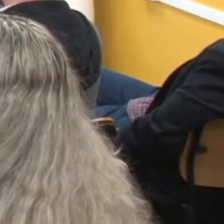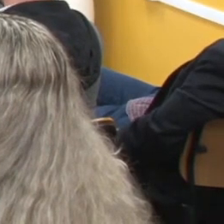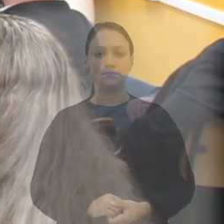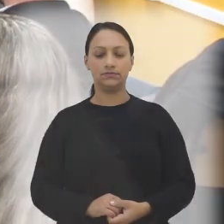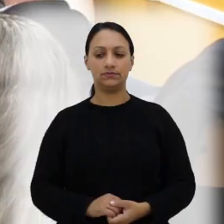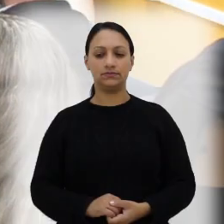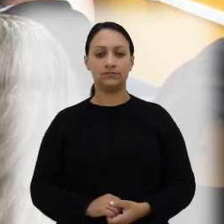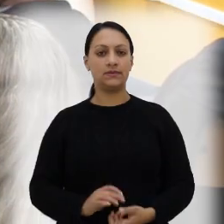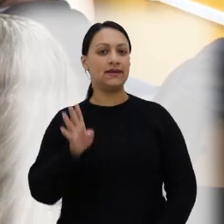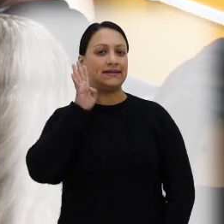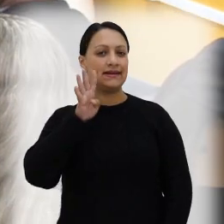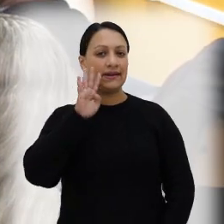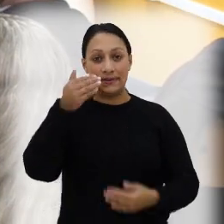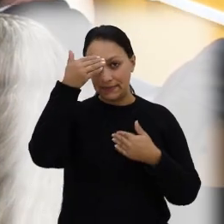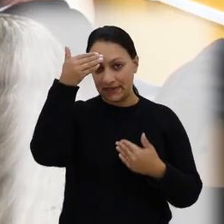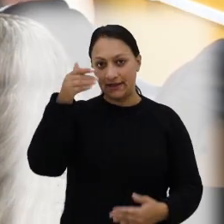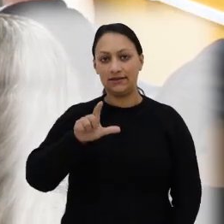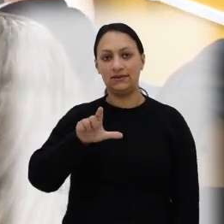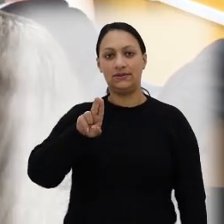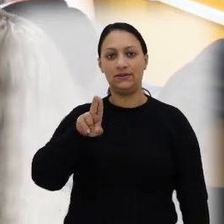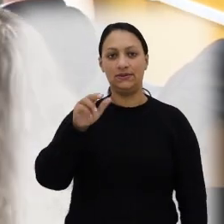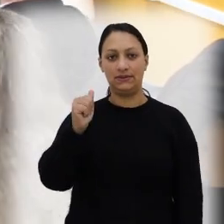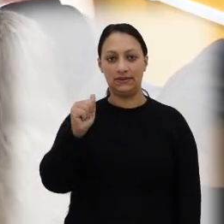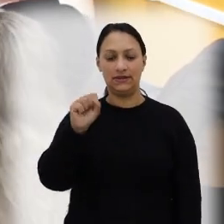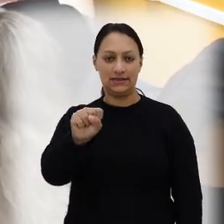programa. Legal, obrigada, Lucas.